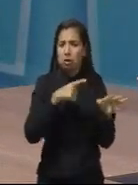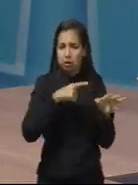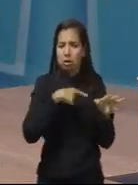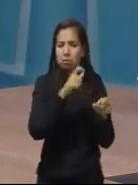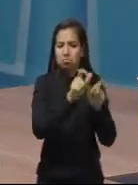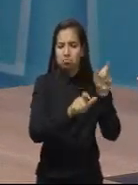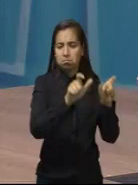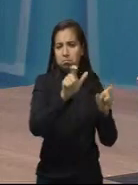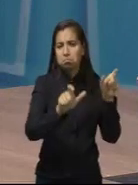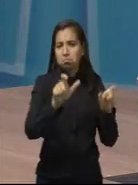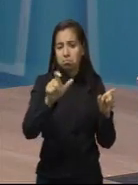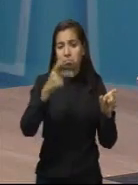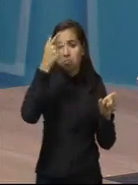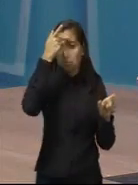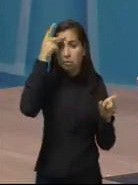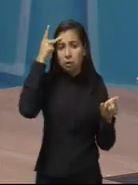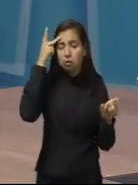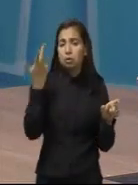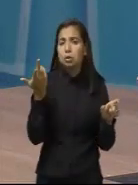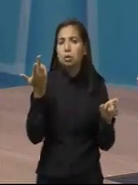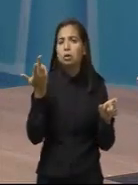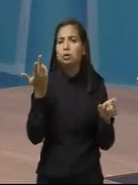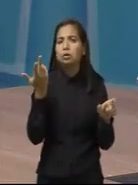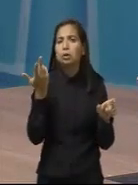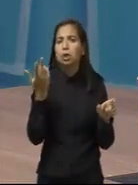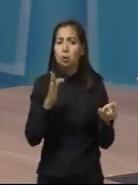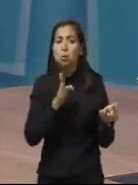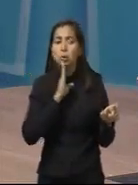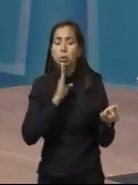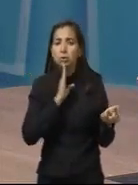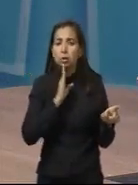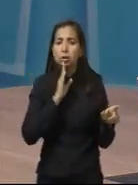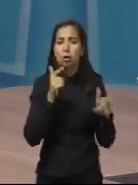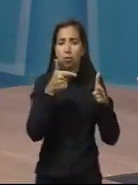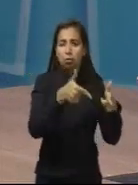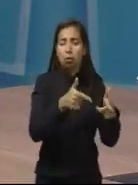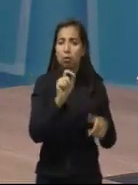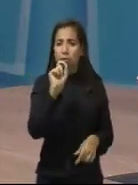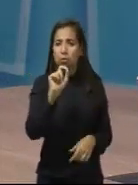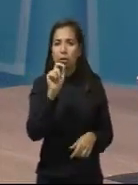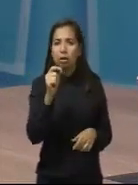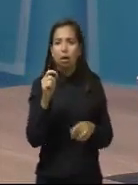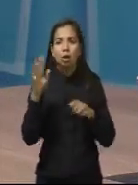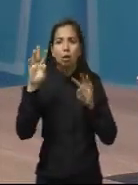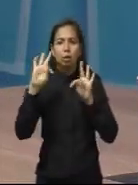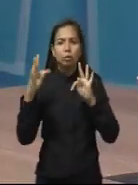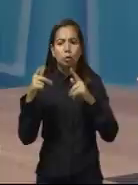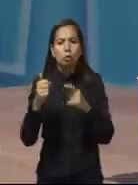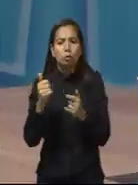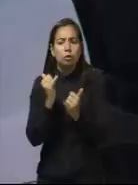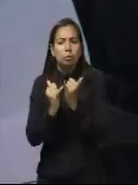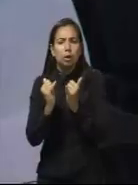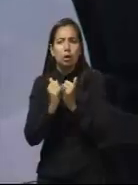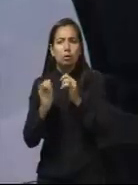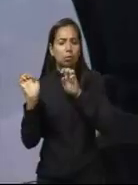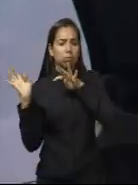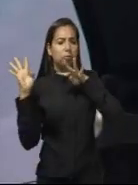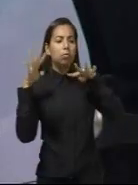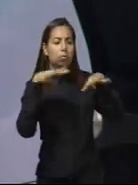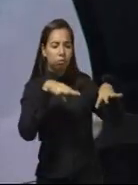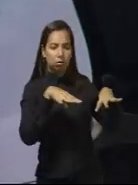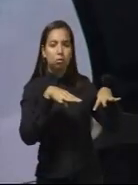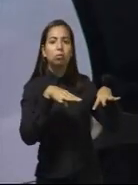marcadas, eles passaram a ter uma visibilidade muito grande, tá certo? Então,